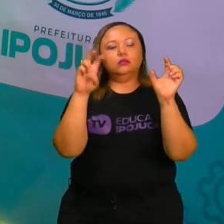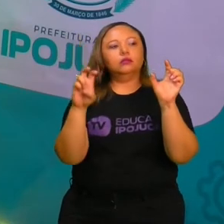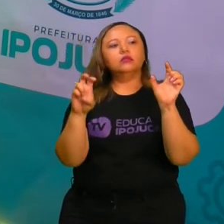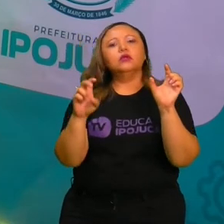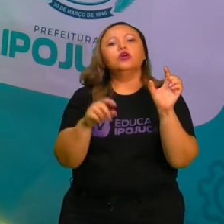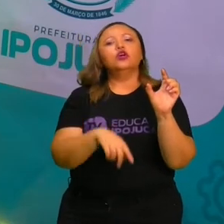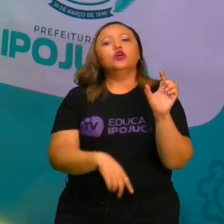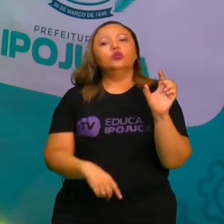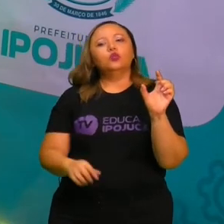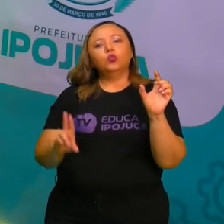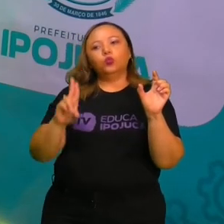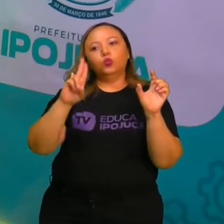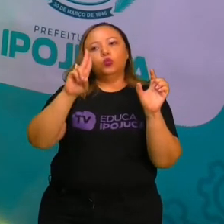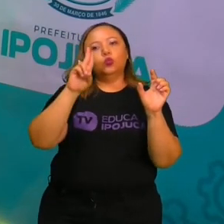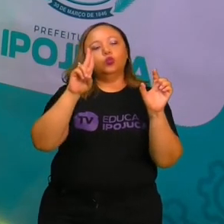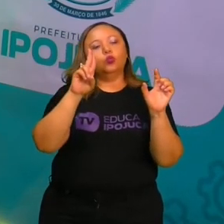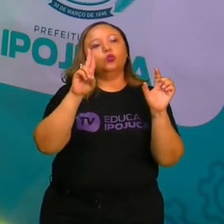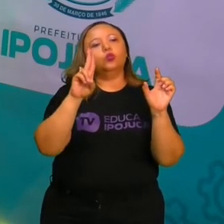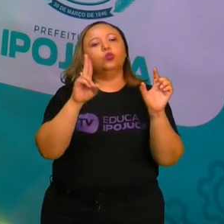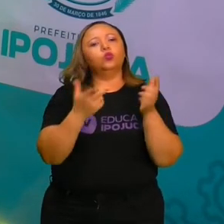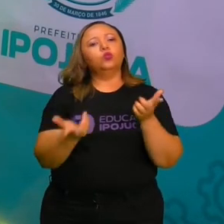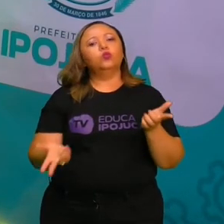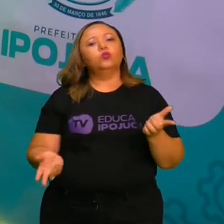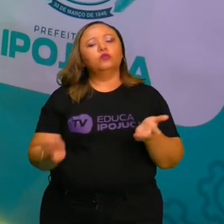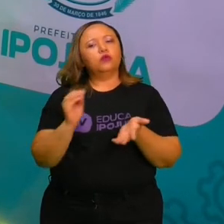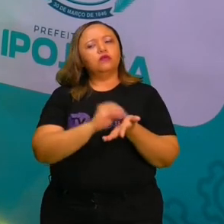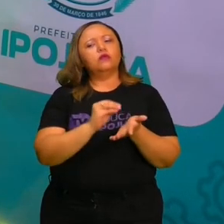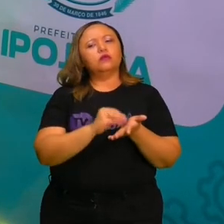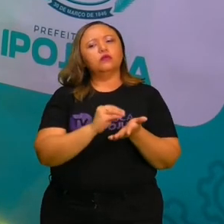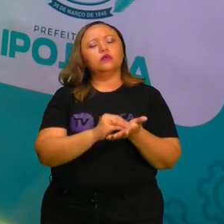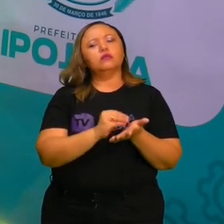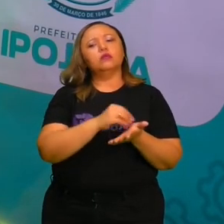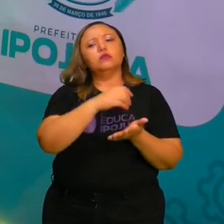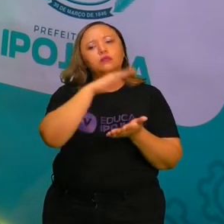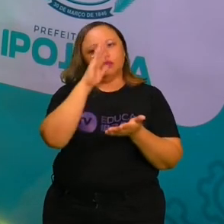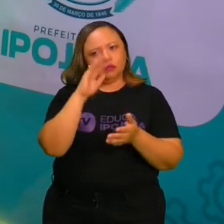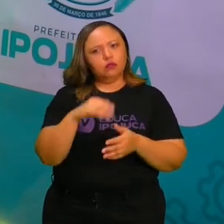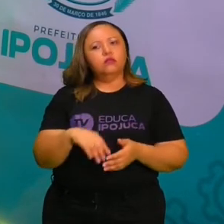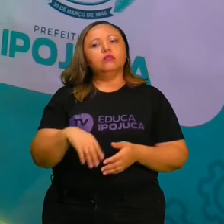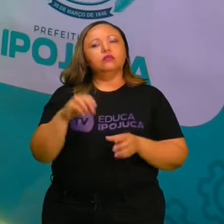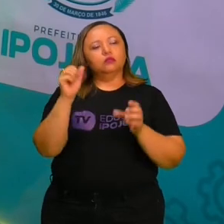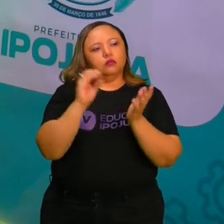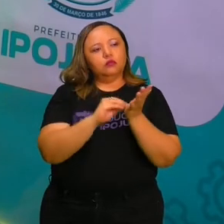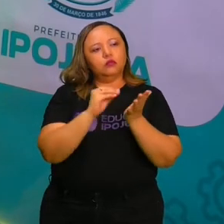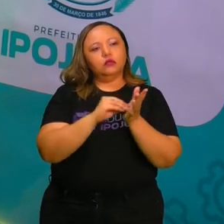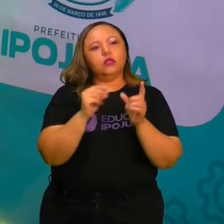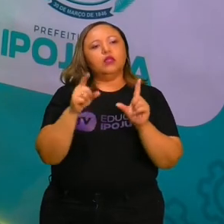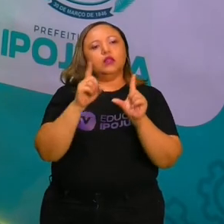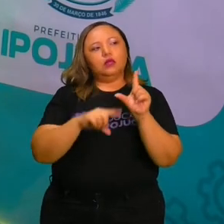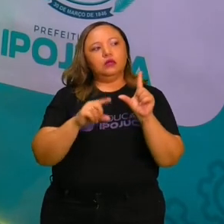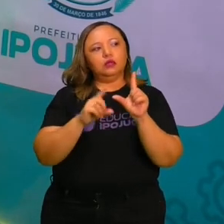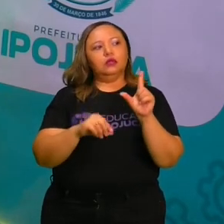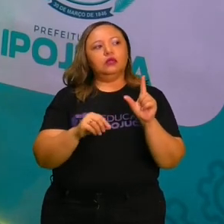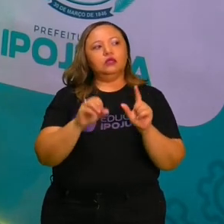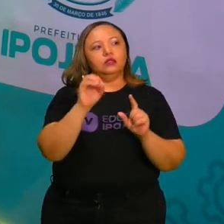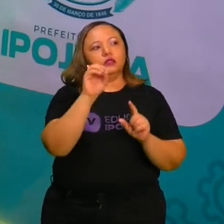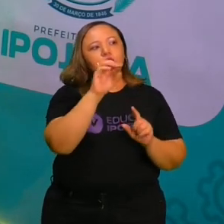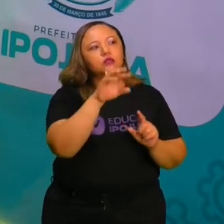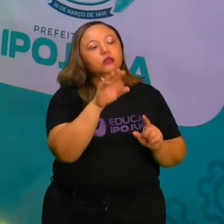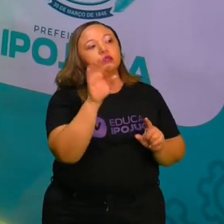letra U. Como será que aconteceu isso? Se a última foi a letra U. Porque nós seguimos